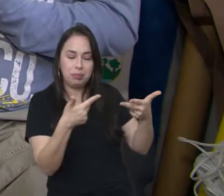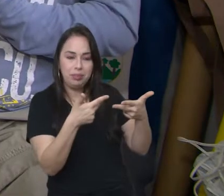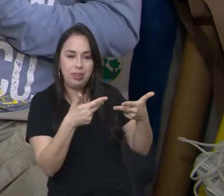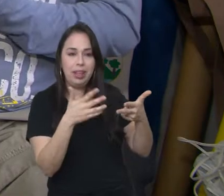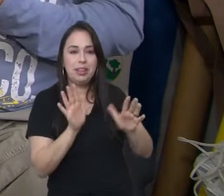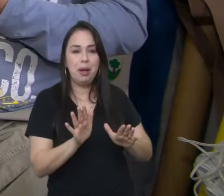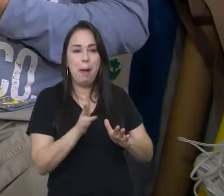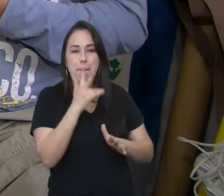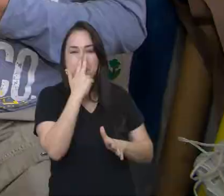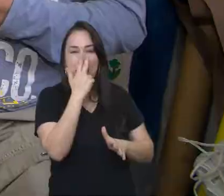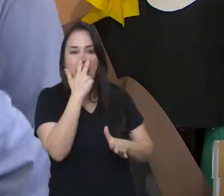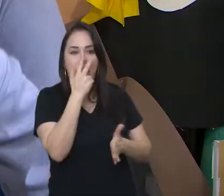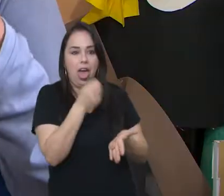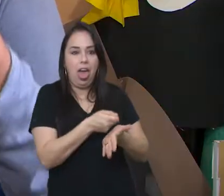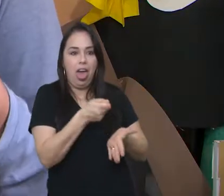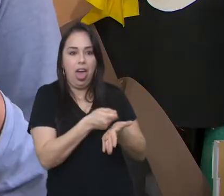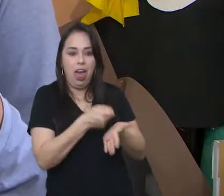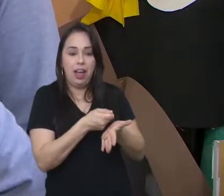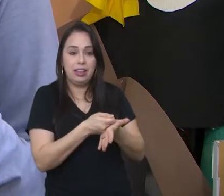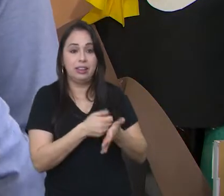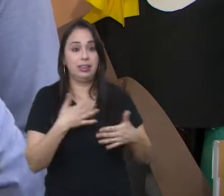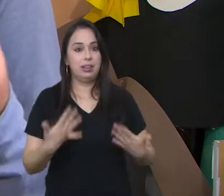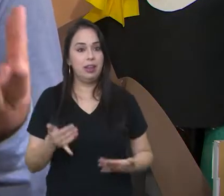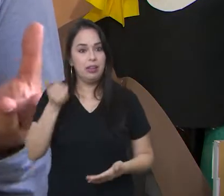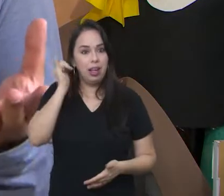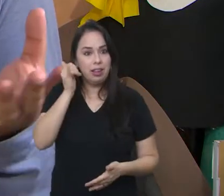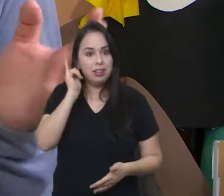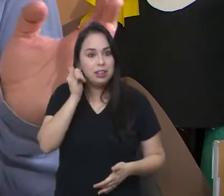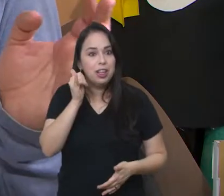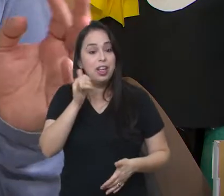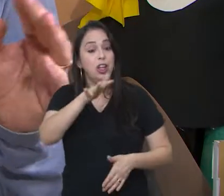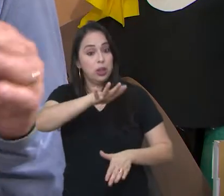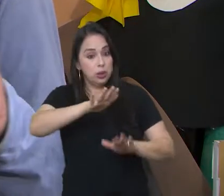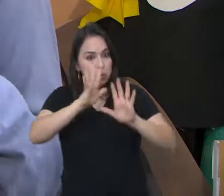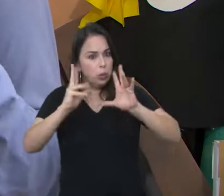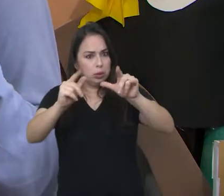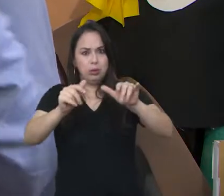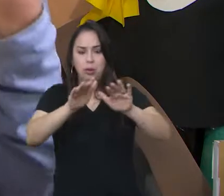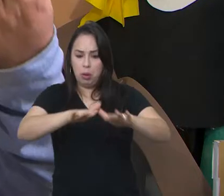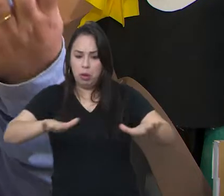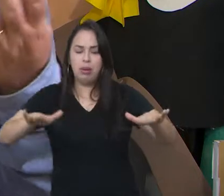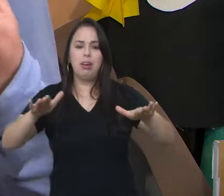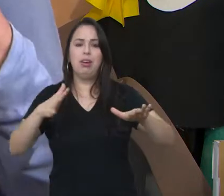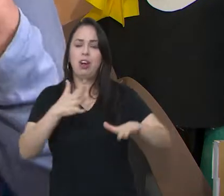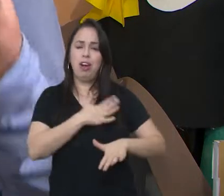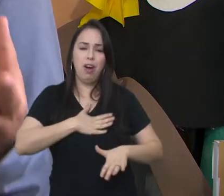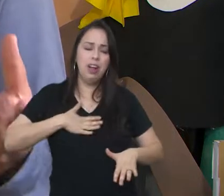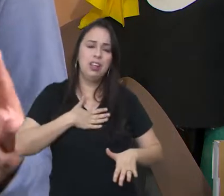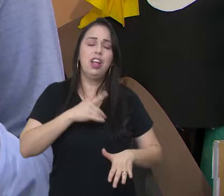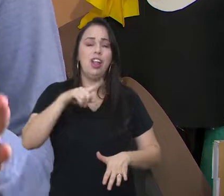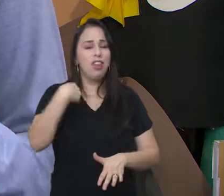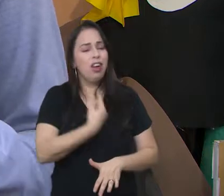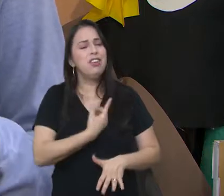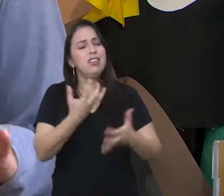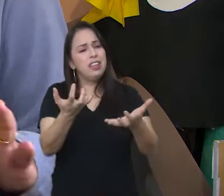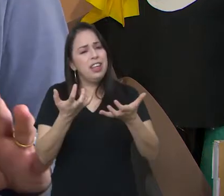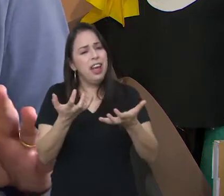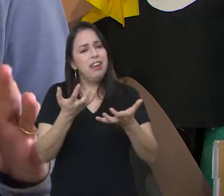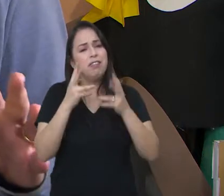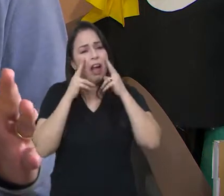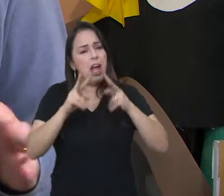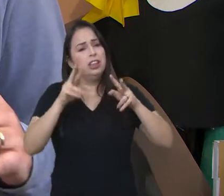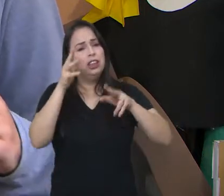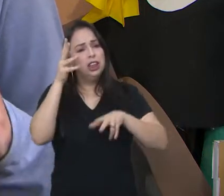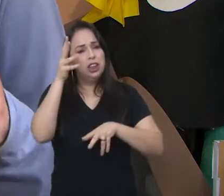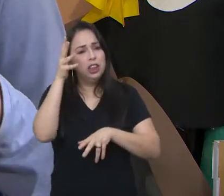meio que forçando isso, né? A contação de história, todo mundo gosta de ouvir uma história, né? Isso está dentro de nós, a gente quer ouvir uma história e